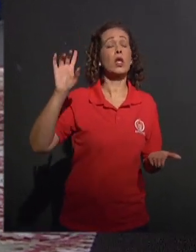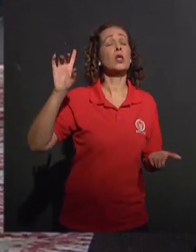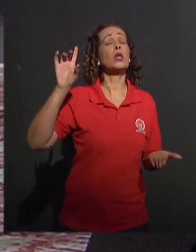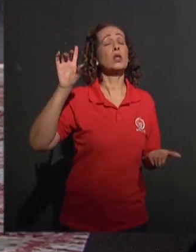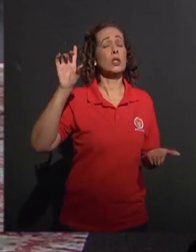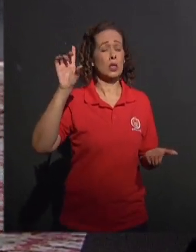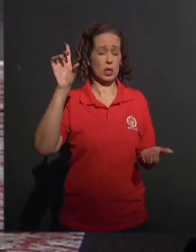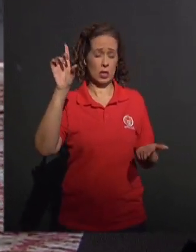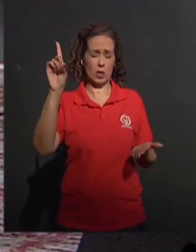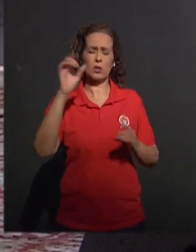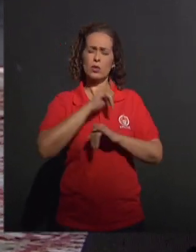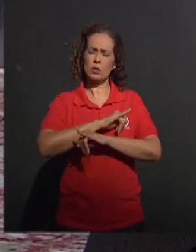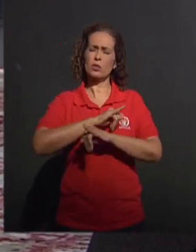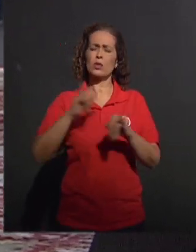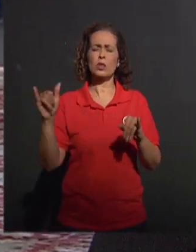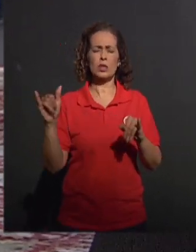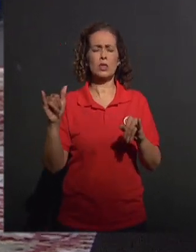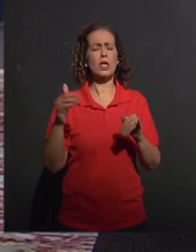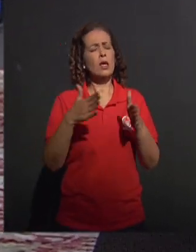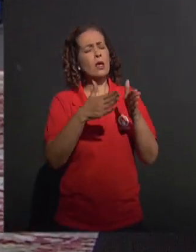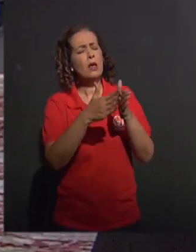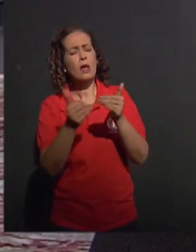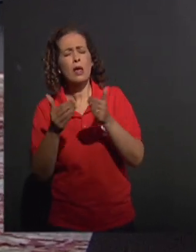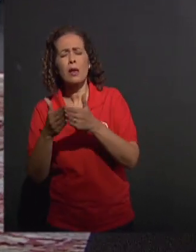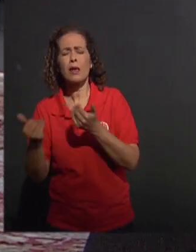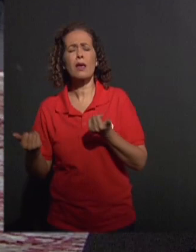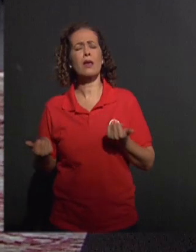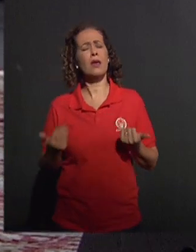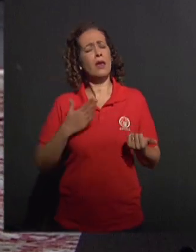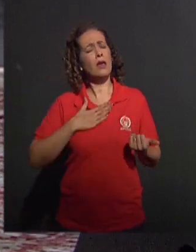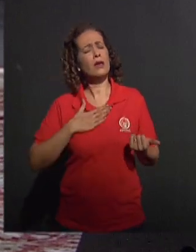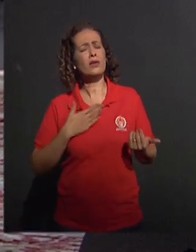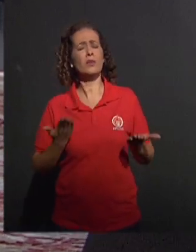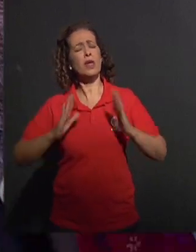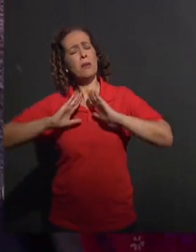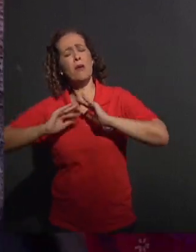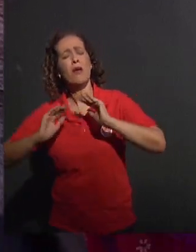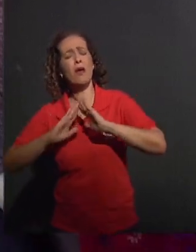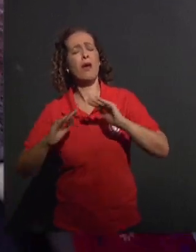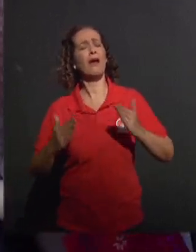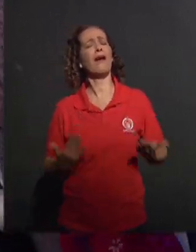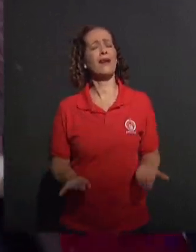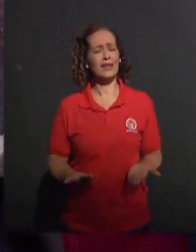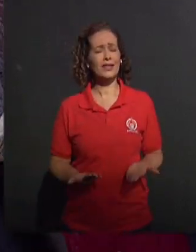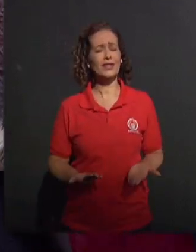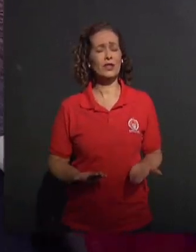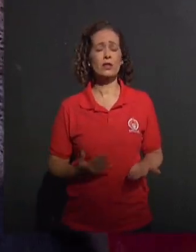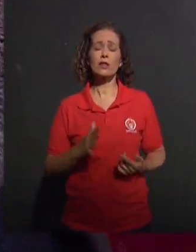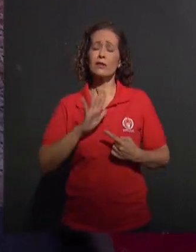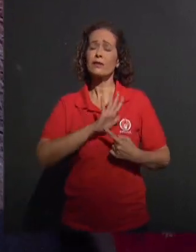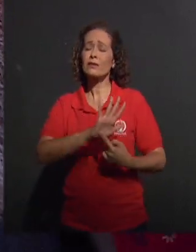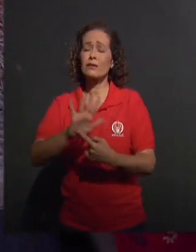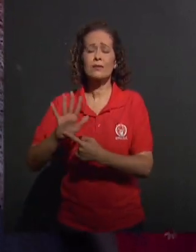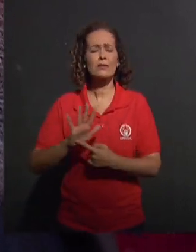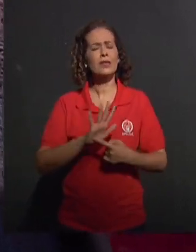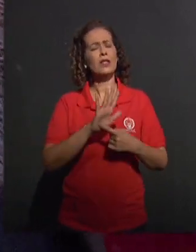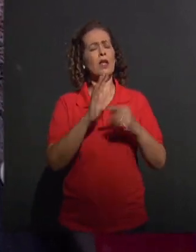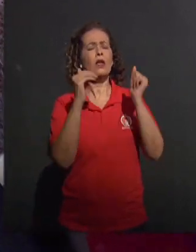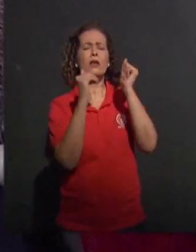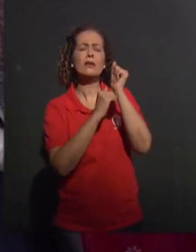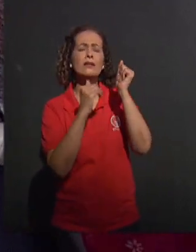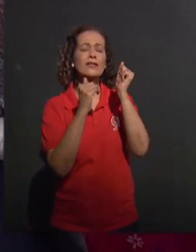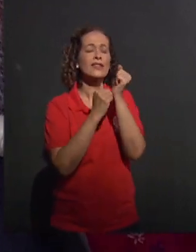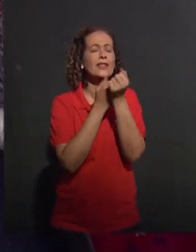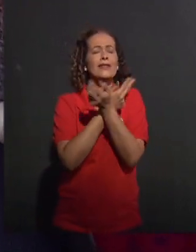e te responderei, anunciar-te coisas grandes e ocultas que você não sabe.